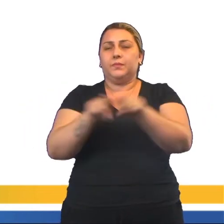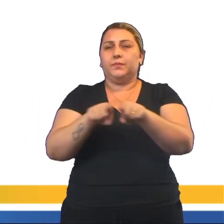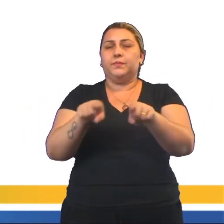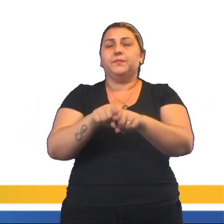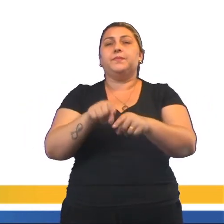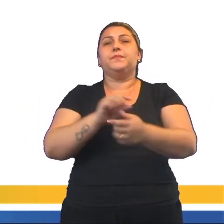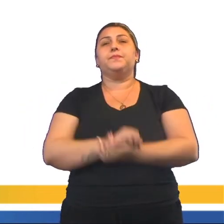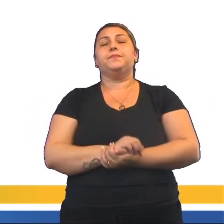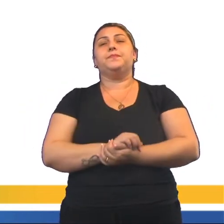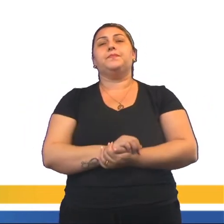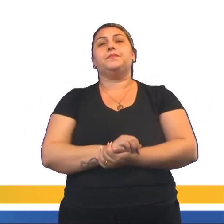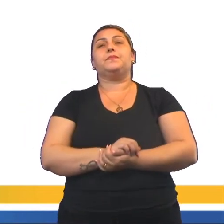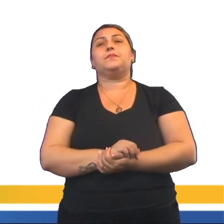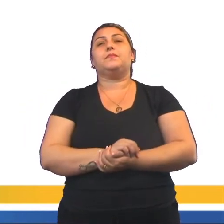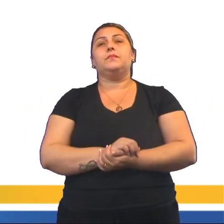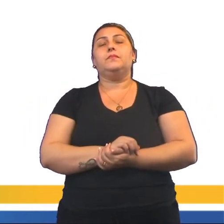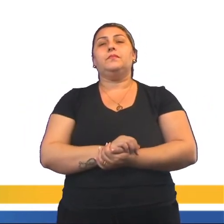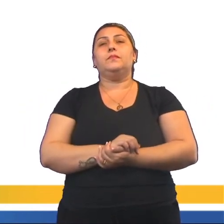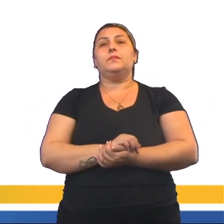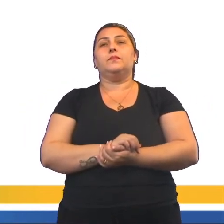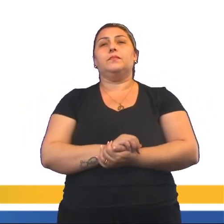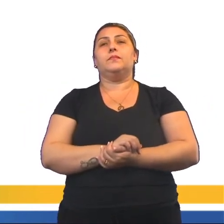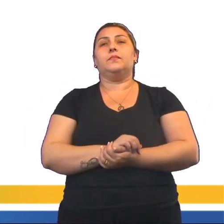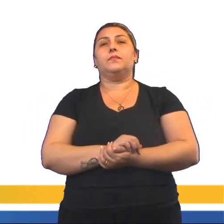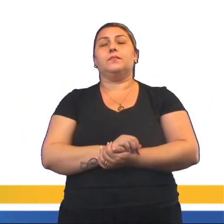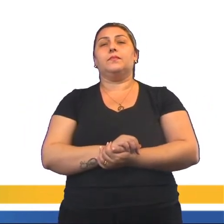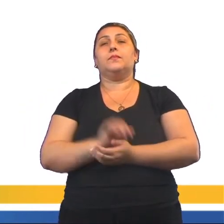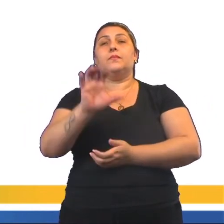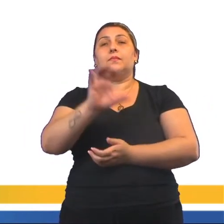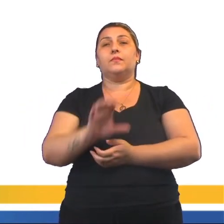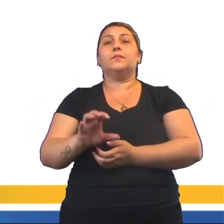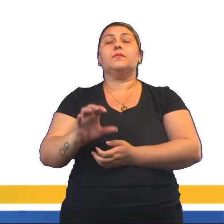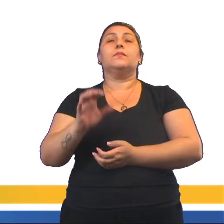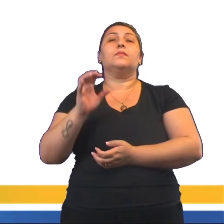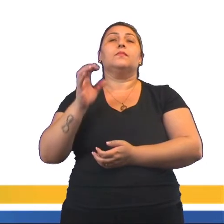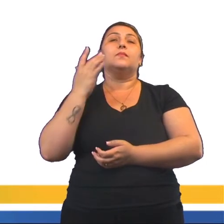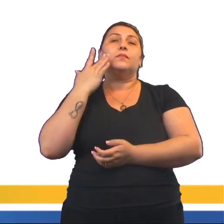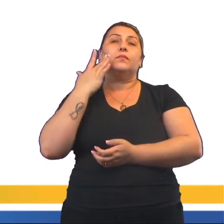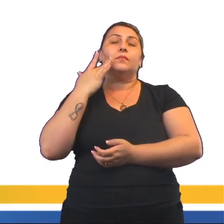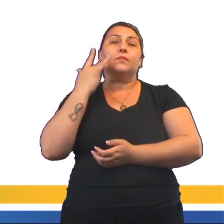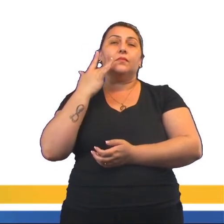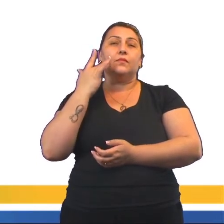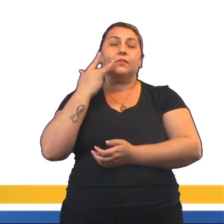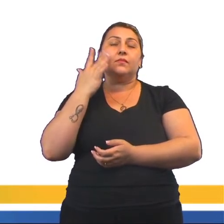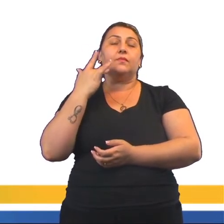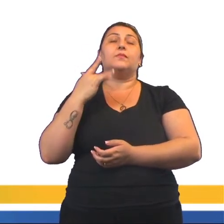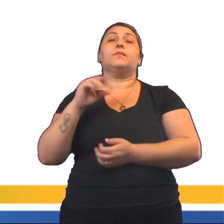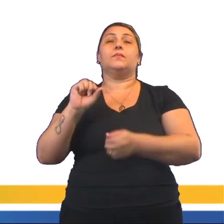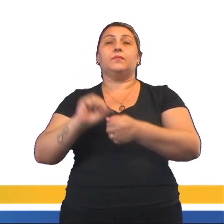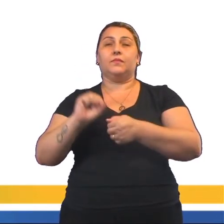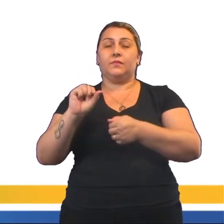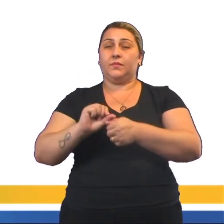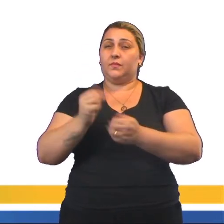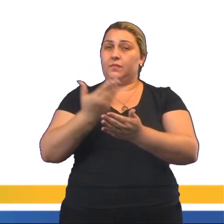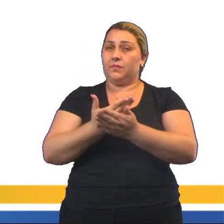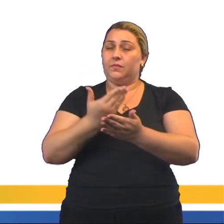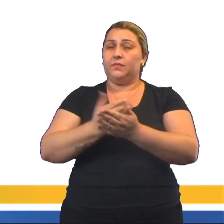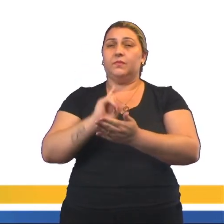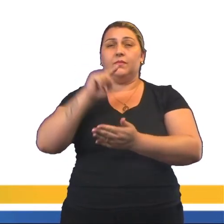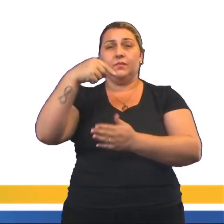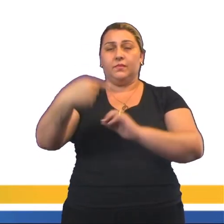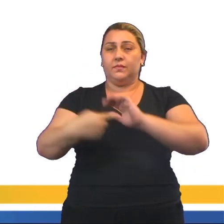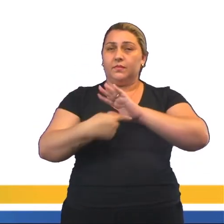parte que vai em direção da região do Ceará, todas elas vão passar por esse processo. Estudos depois